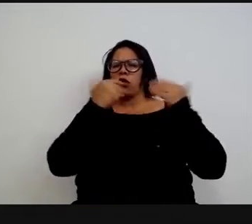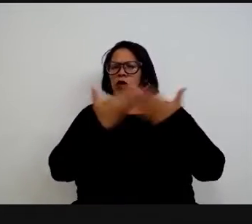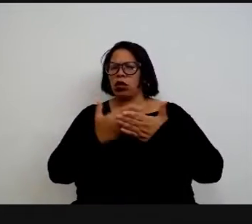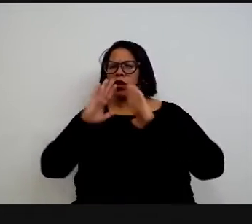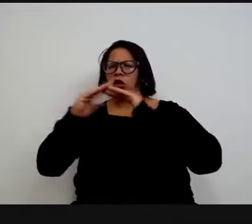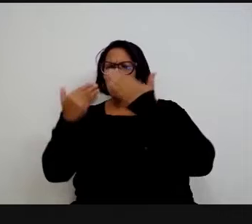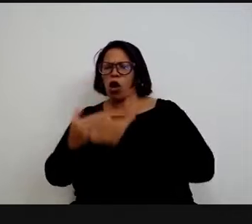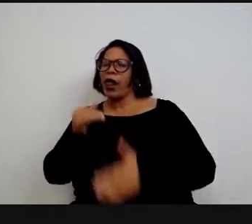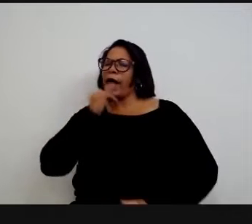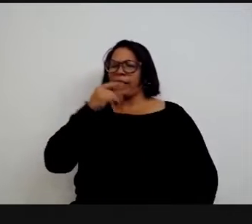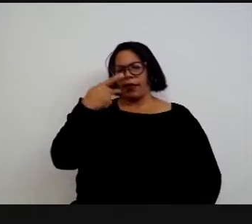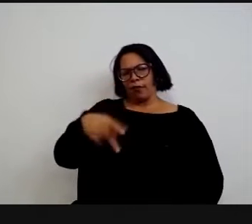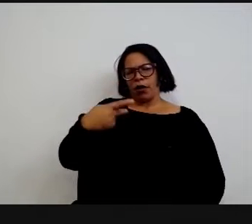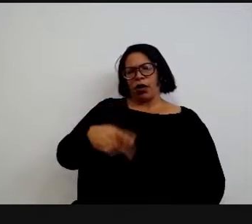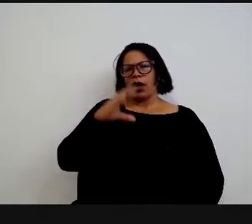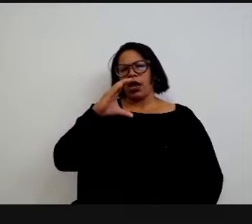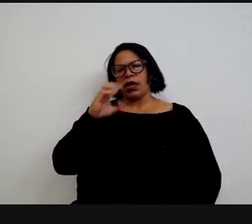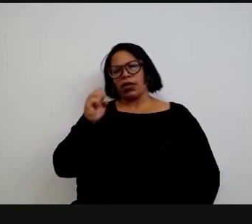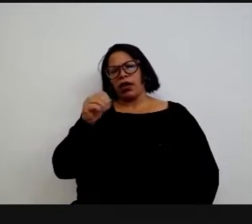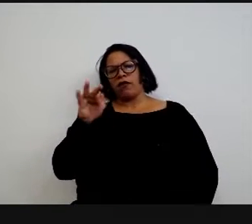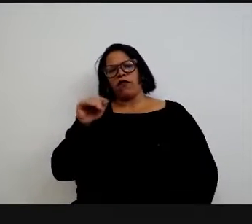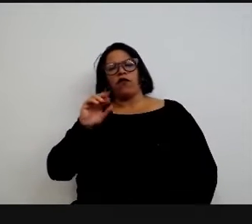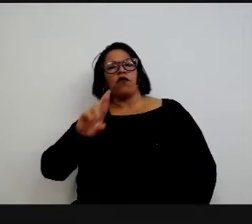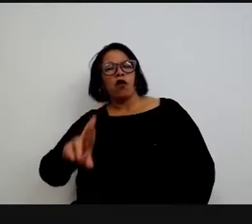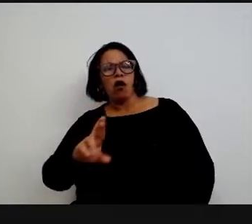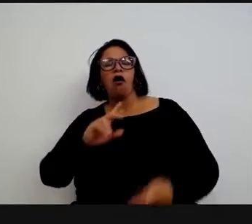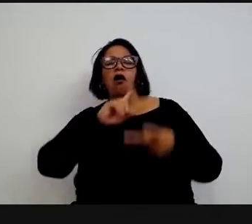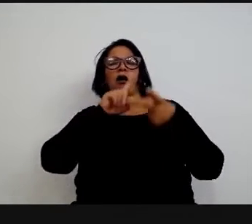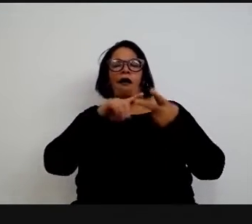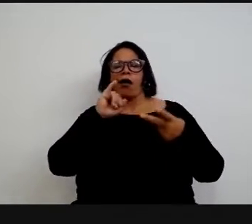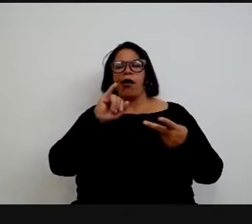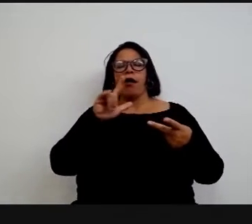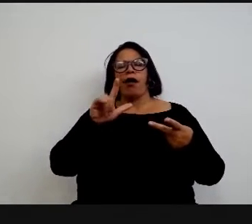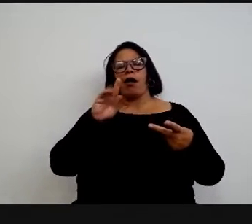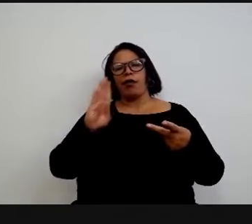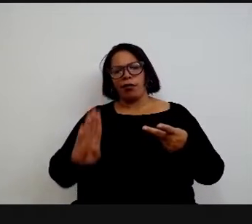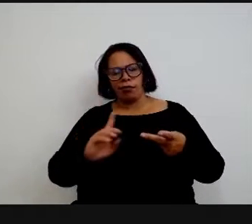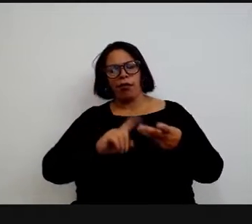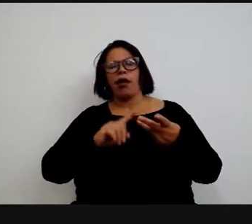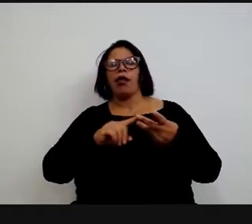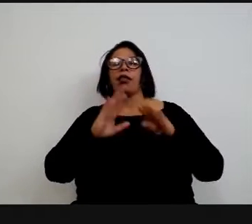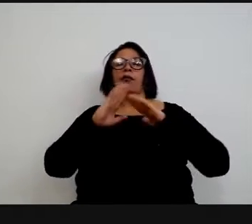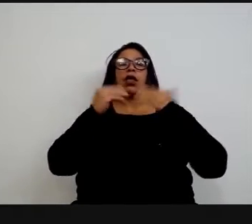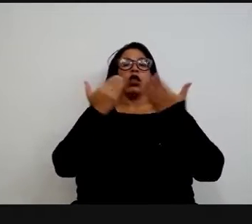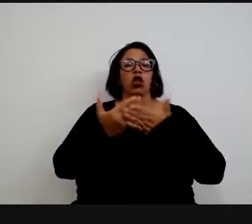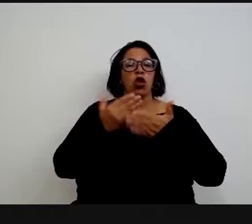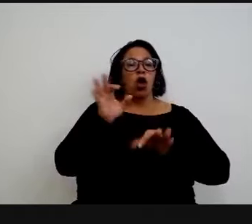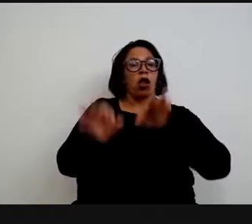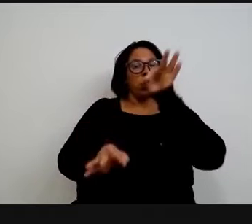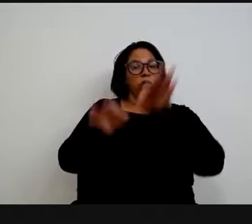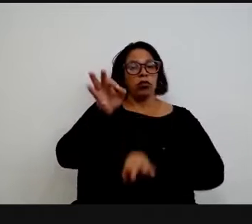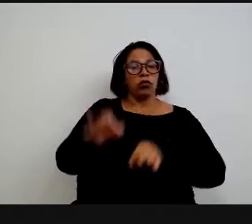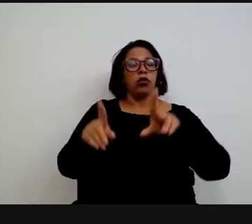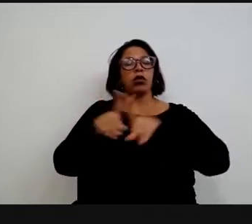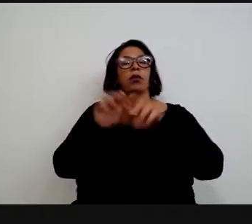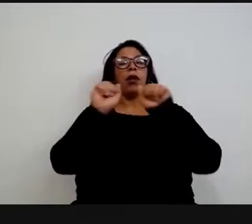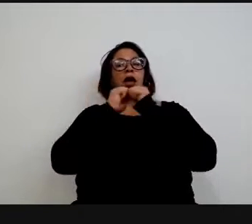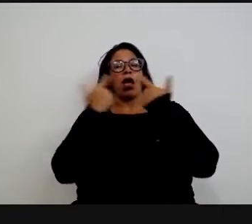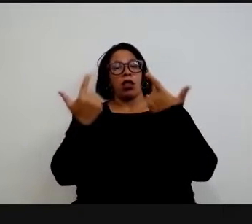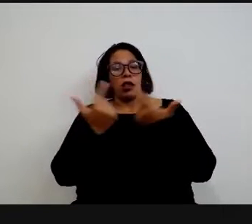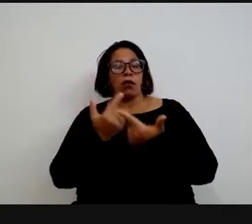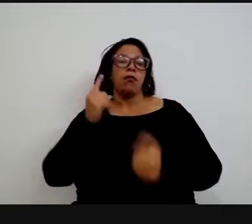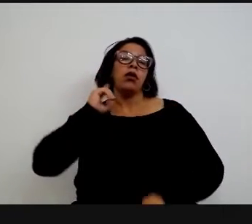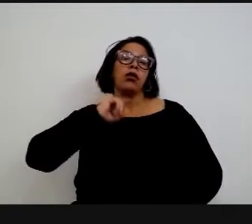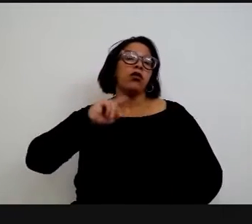escolas, o CEFOR, o próprio ILB, as escolas dos tribunais que a gente tem contato, a escola da Assembleia de